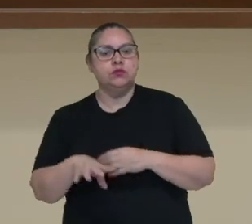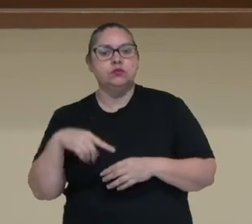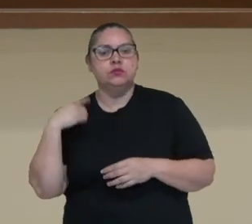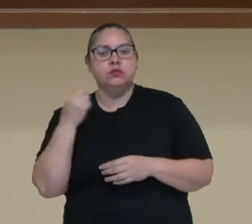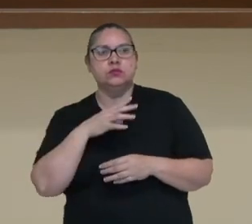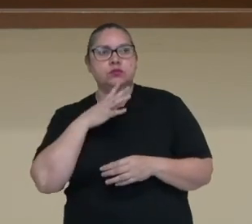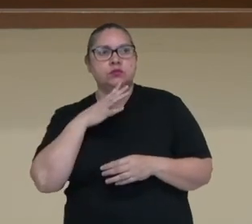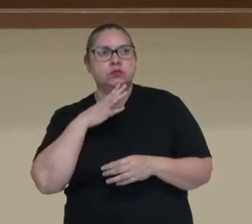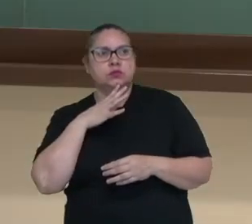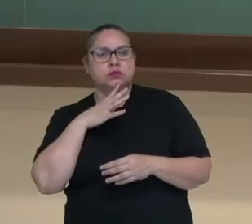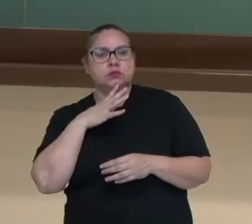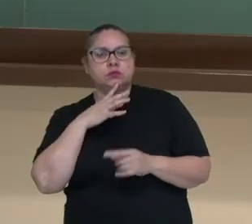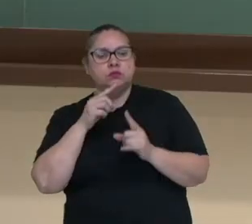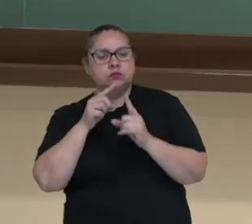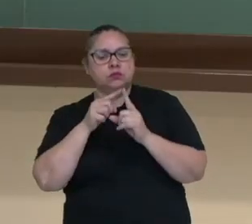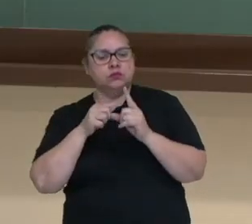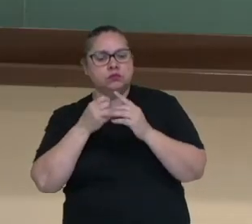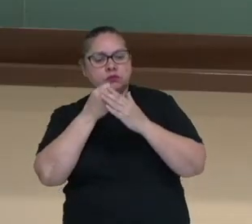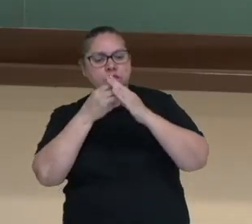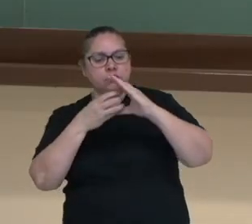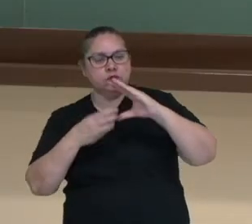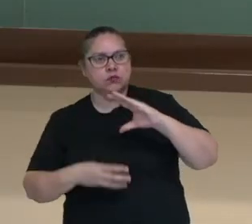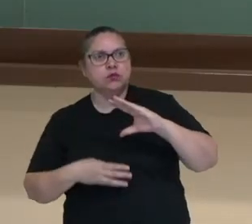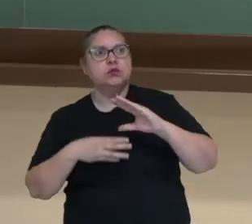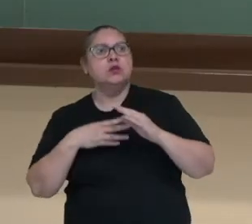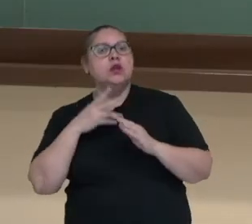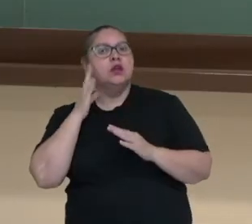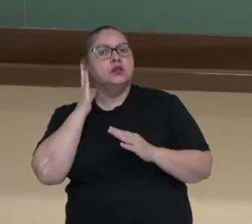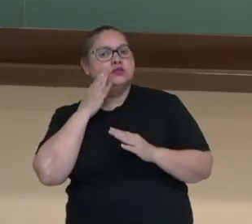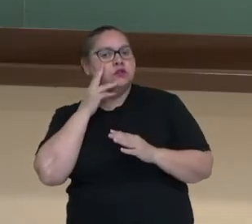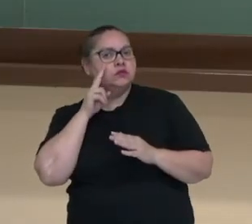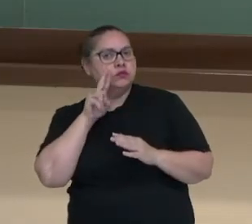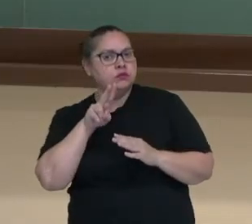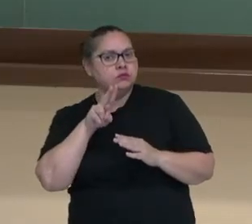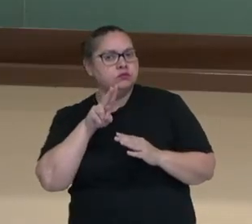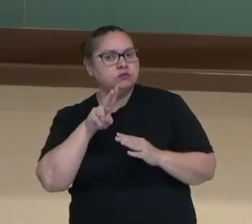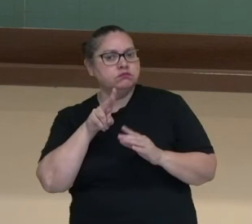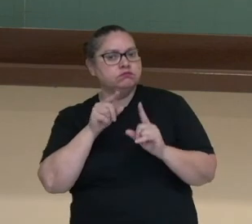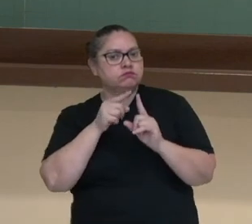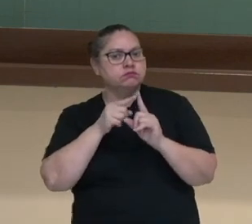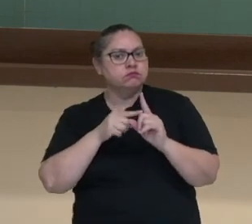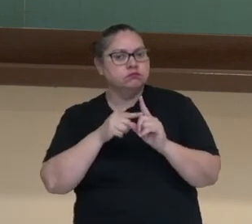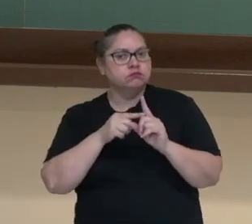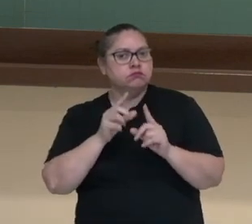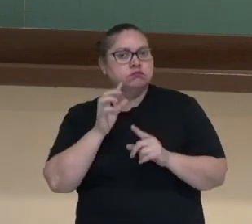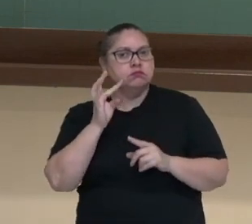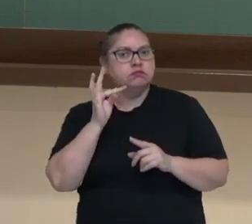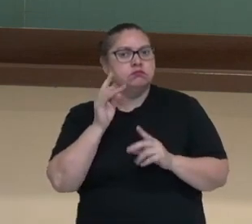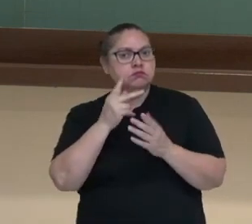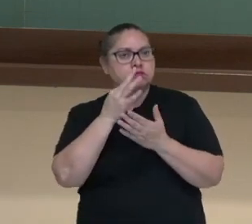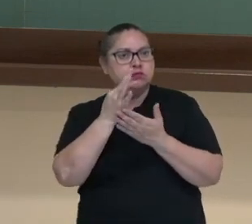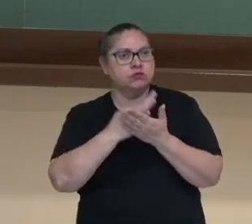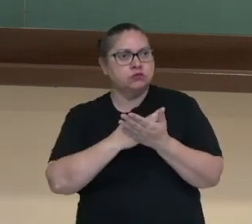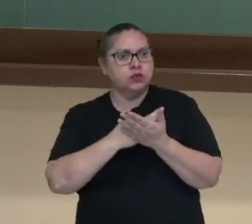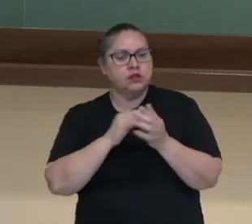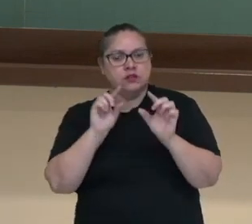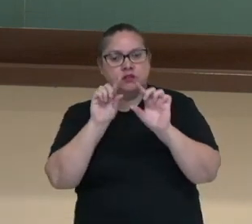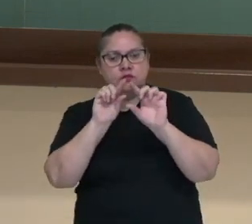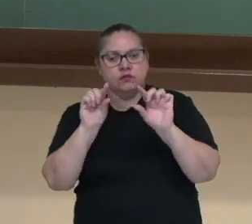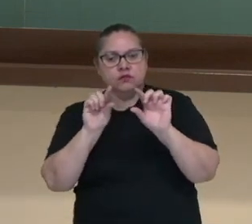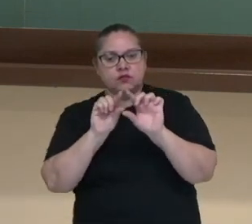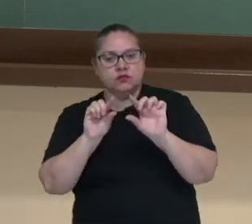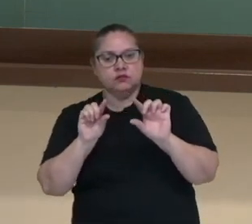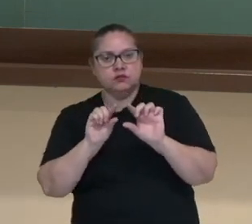conhecimento sobre as características do poema. Já vimos que o poema é um gênero textual escrito o quê? Em versos,